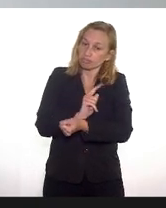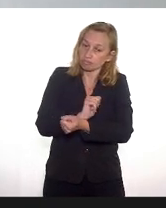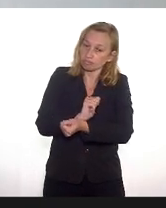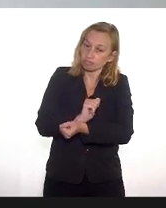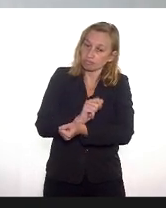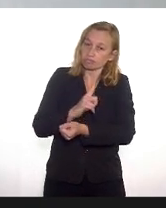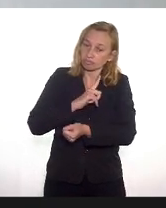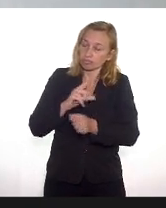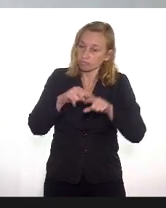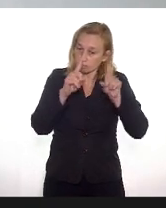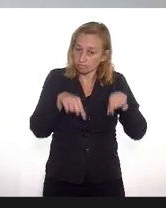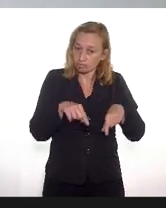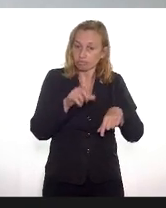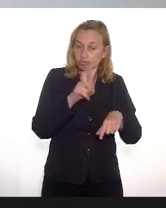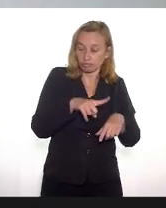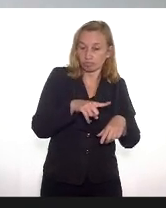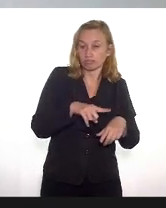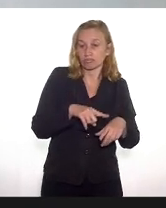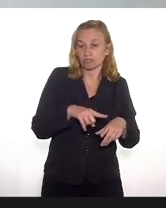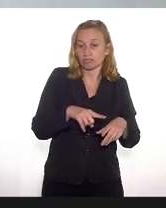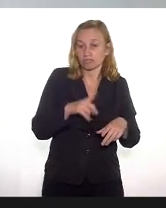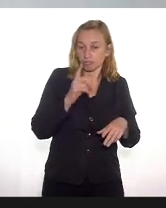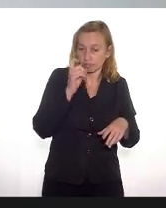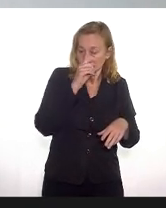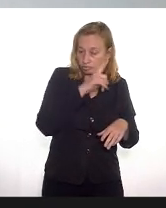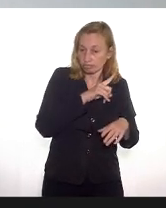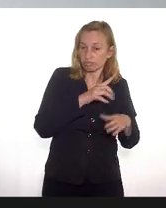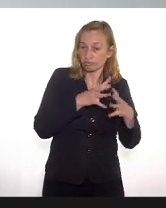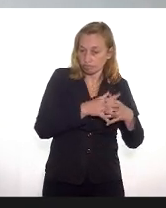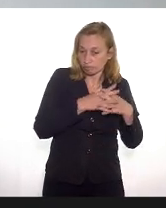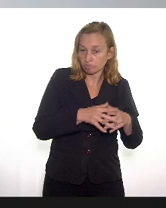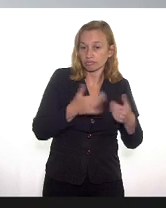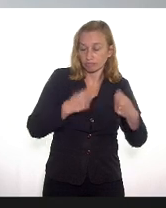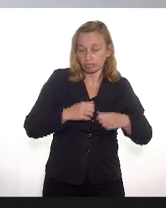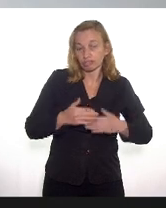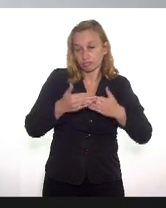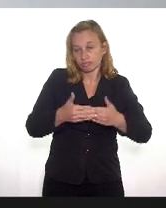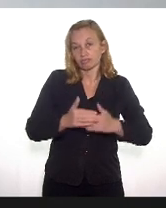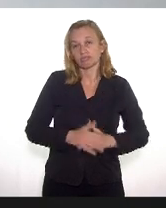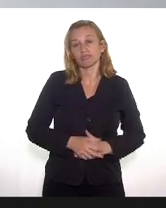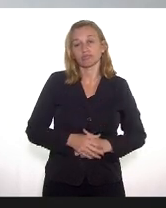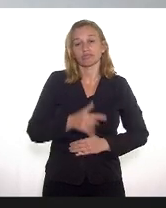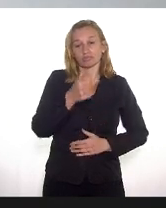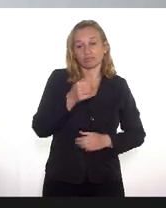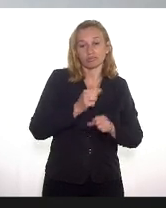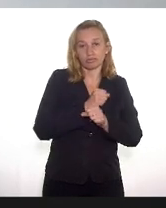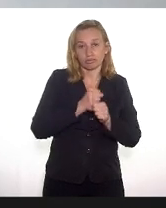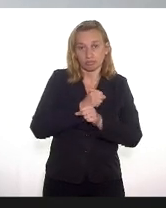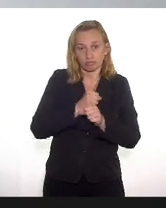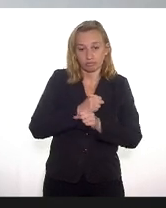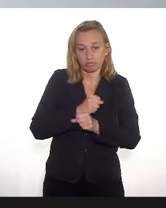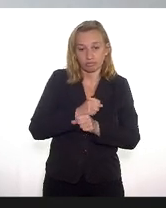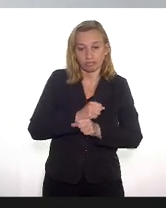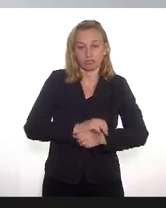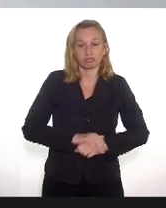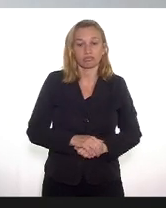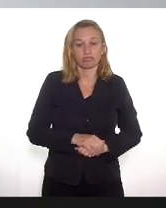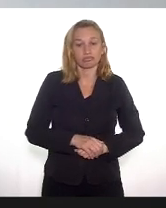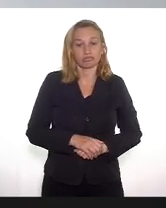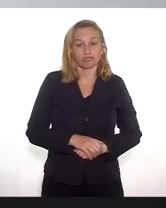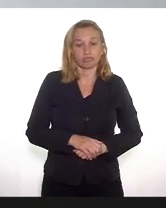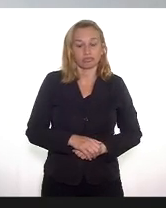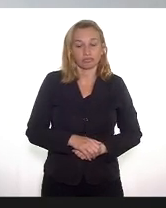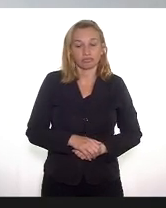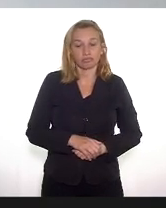os servidores, que aí é uma agenda que a gente sabe que é mais complexa, que a gente precisa avançar. Já são 7 anos